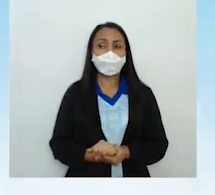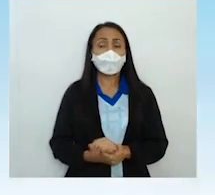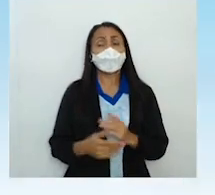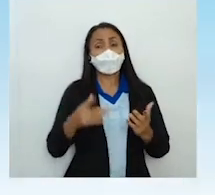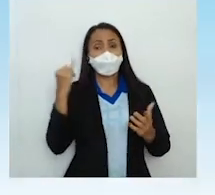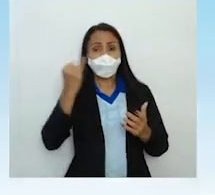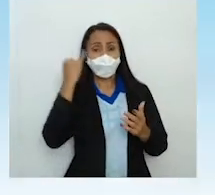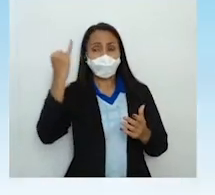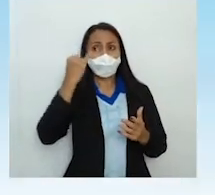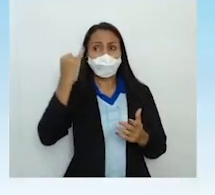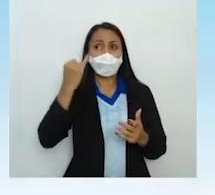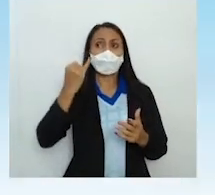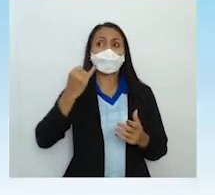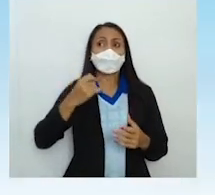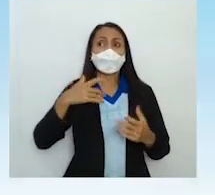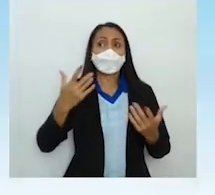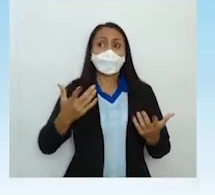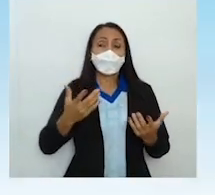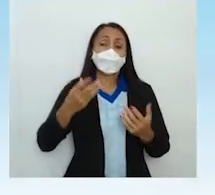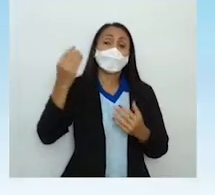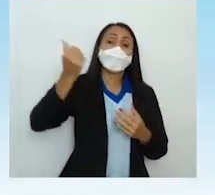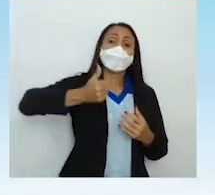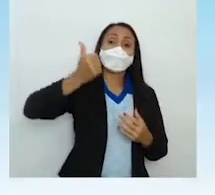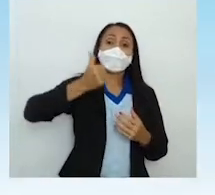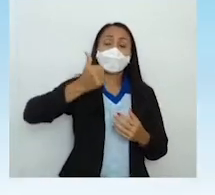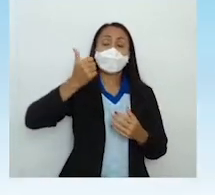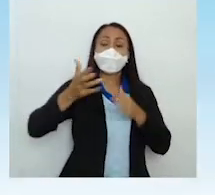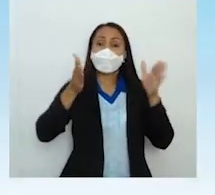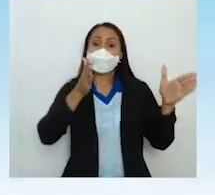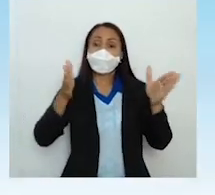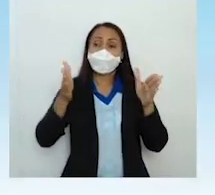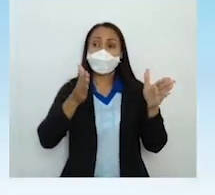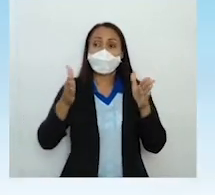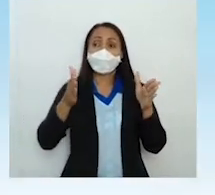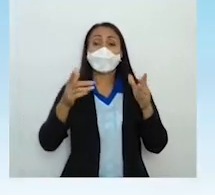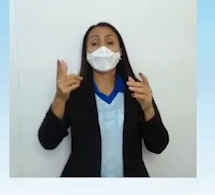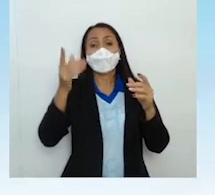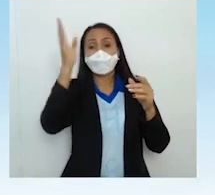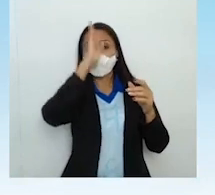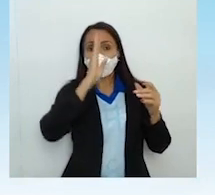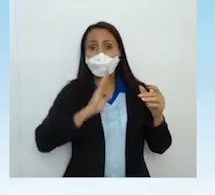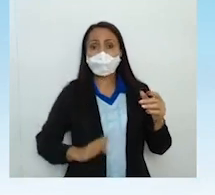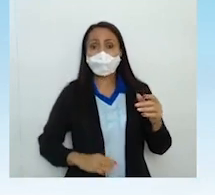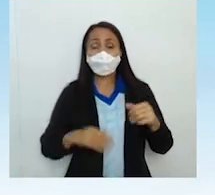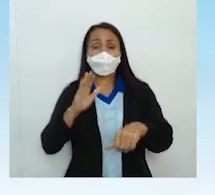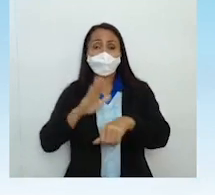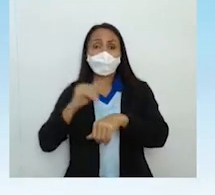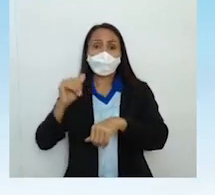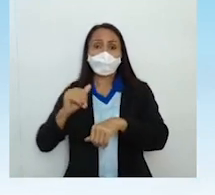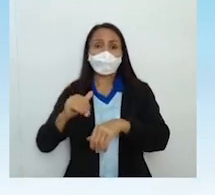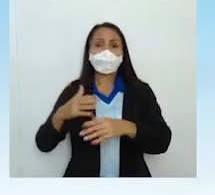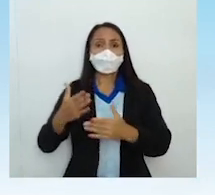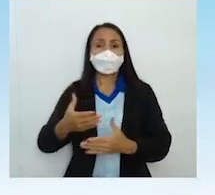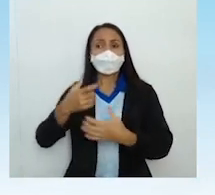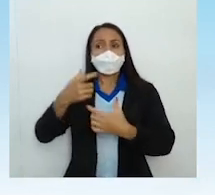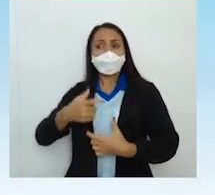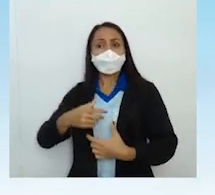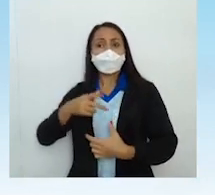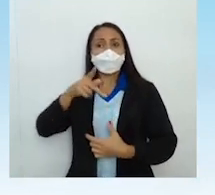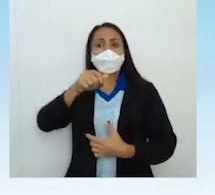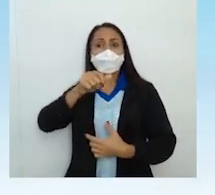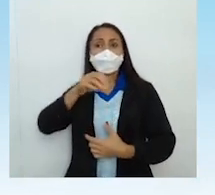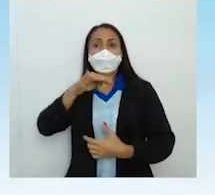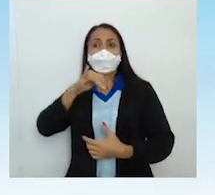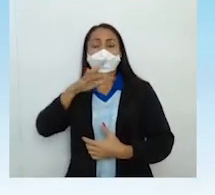interessante. Foi o primeiro momento onde o Brasil foi chamado de pátria, foi onde de fato nasceu o